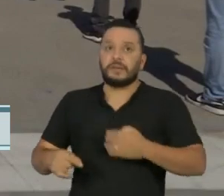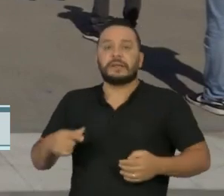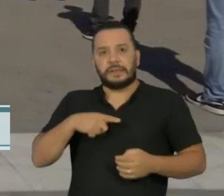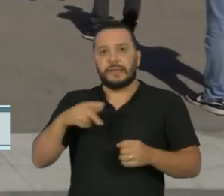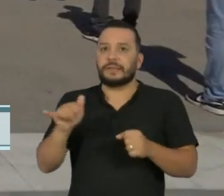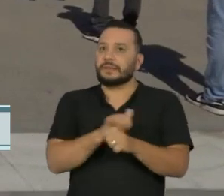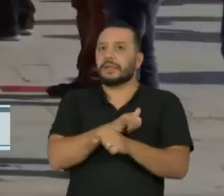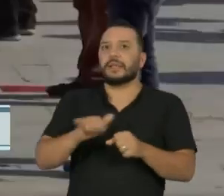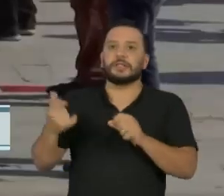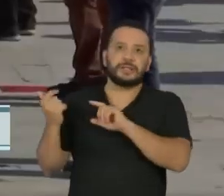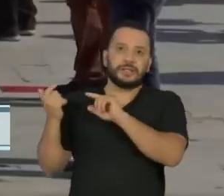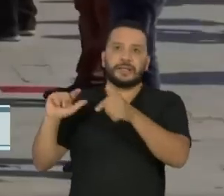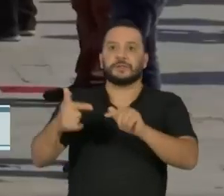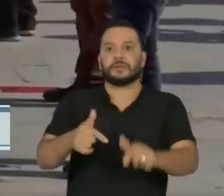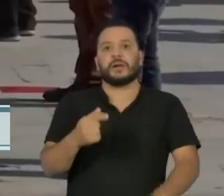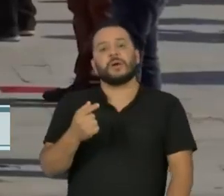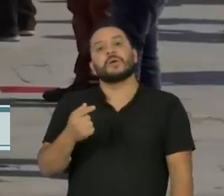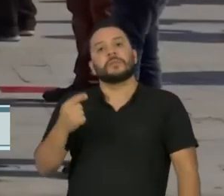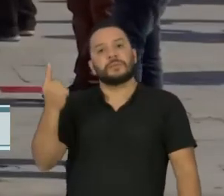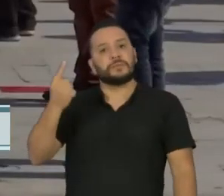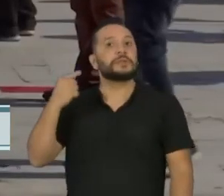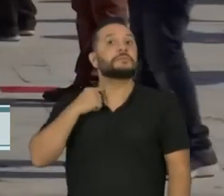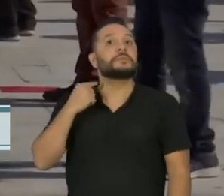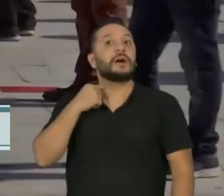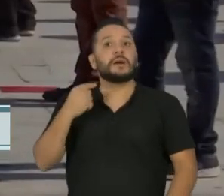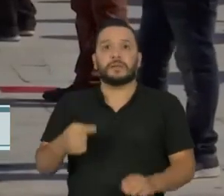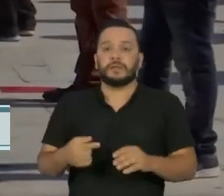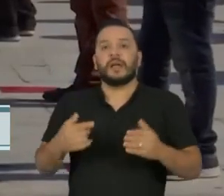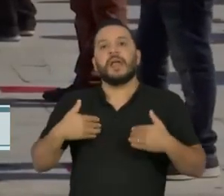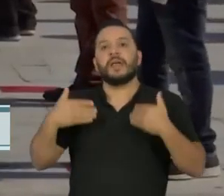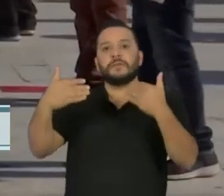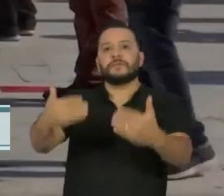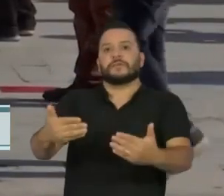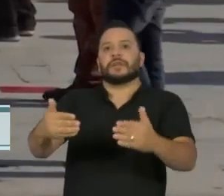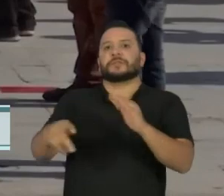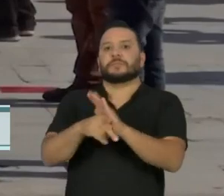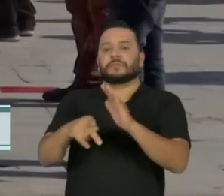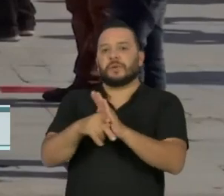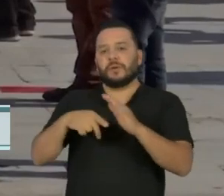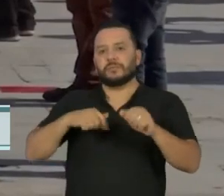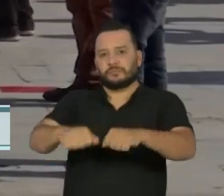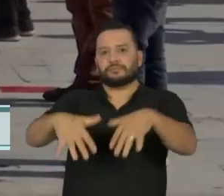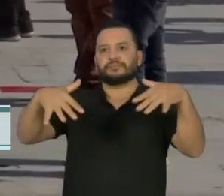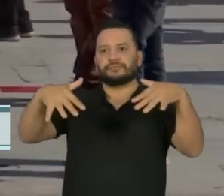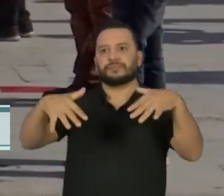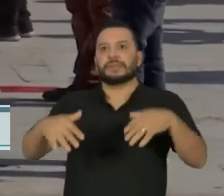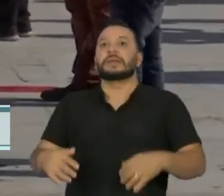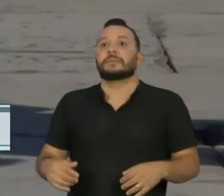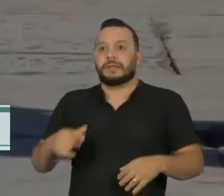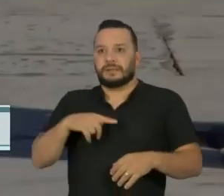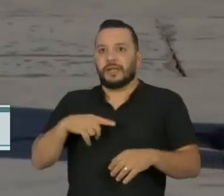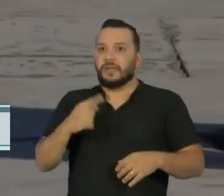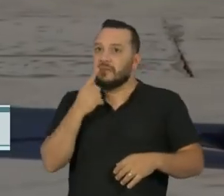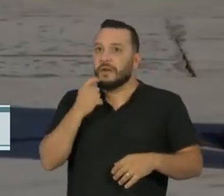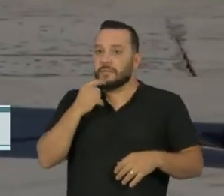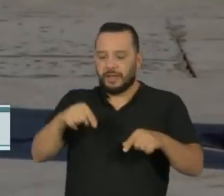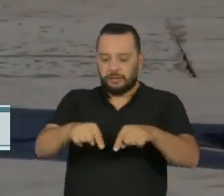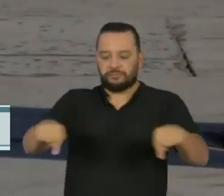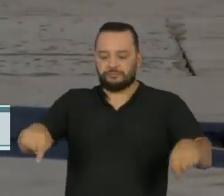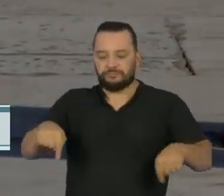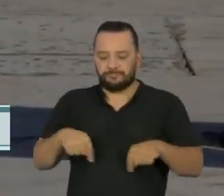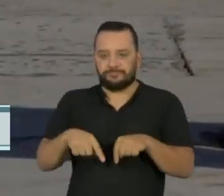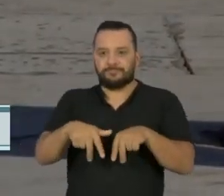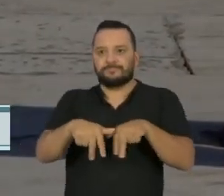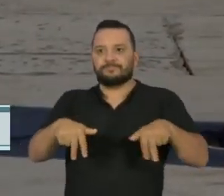abordagem tradicional no 1º de maio, ficando em frente ao parlamento, mas sobre marcadores vermelhos para manter as regras